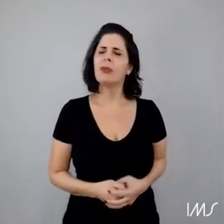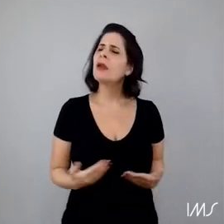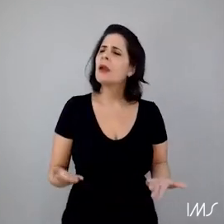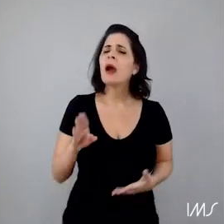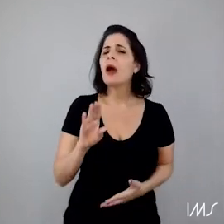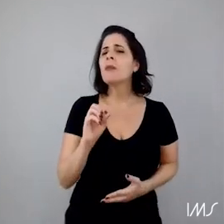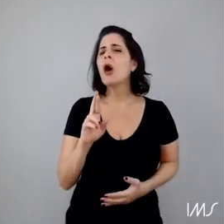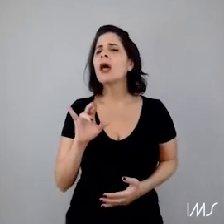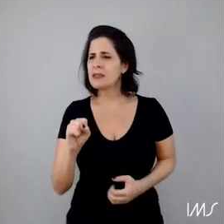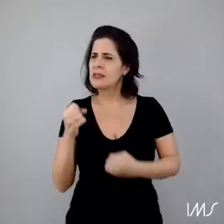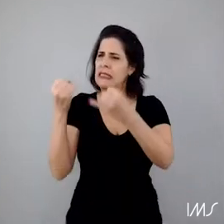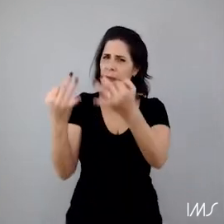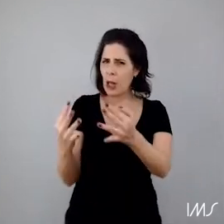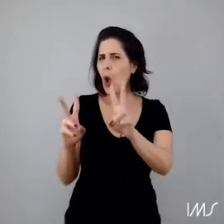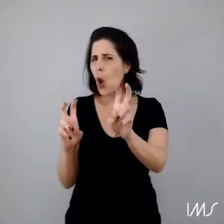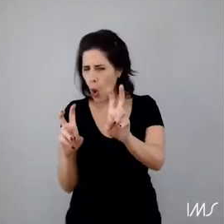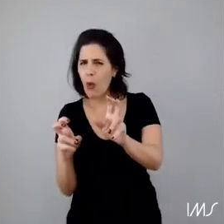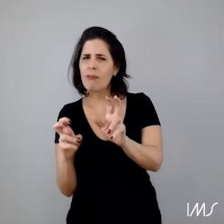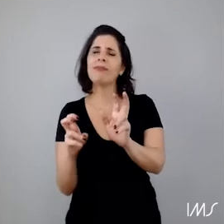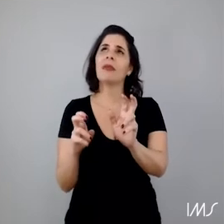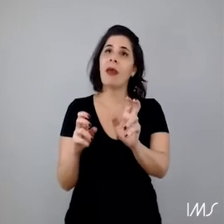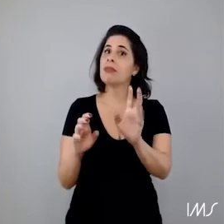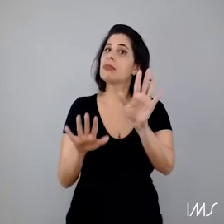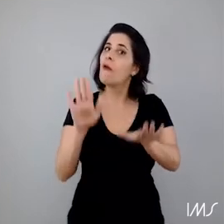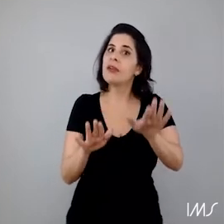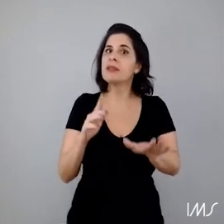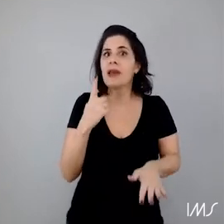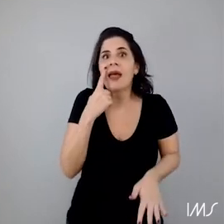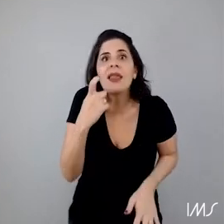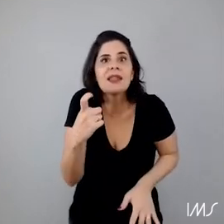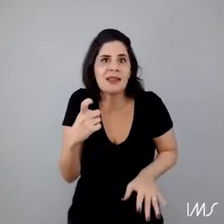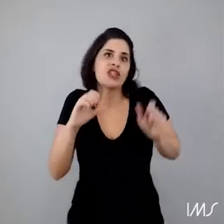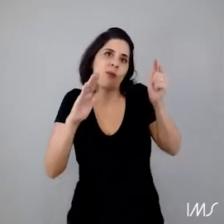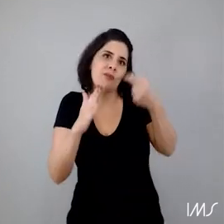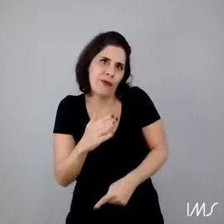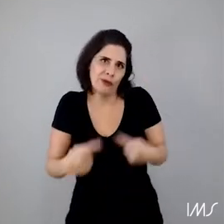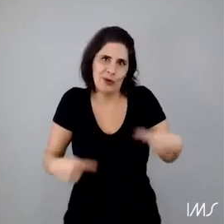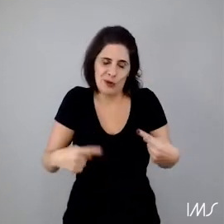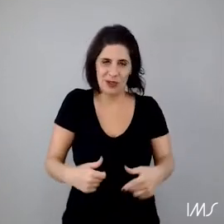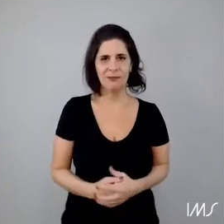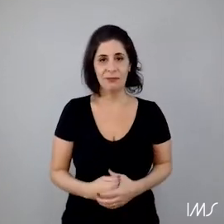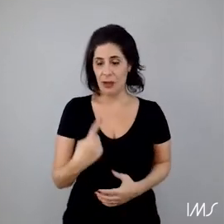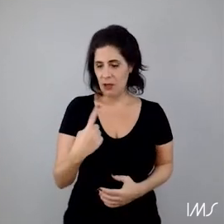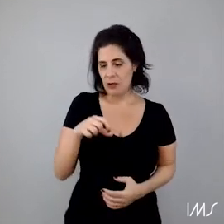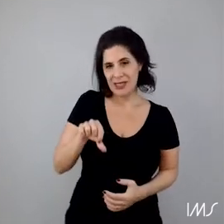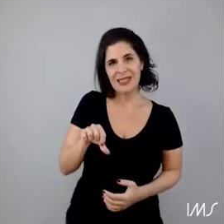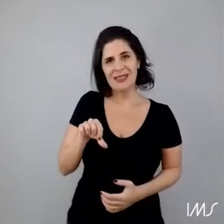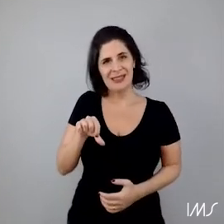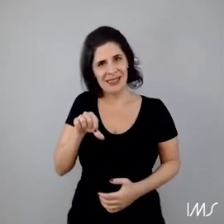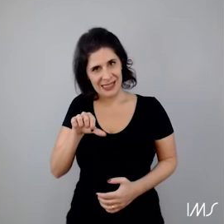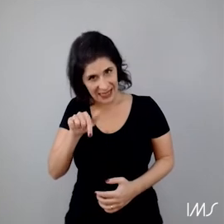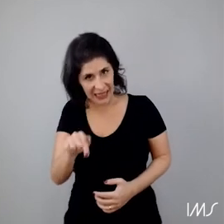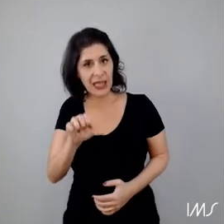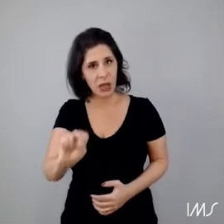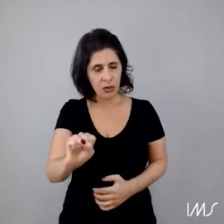Em 1978, após ter publicado o trabalho sobre Hercule Florence, que nós já citamos, Boris, você